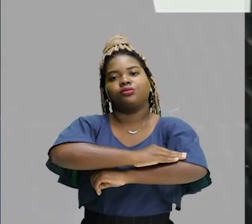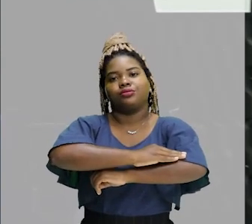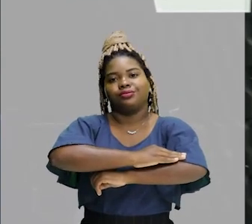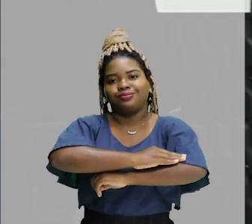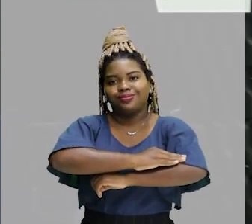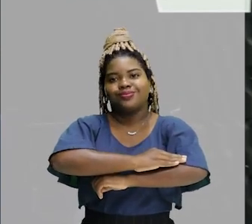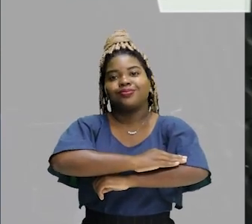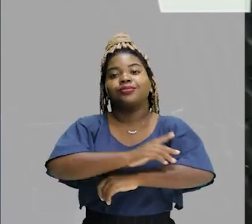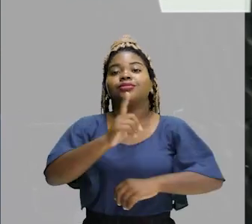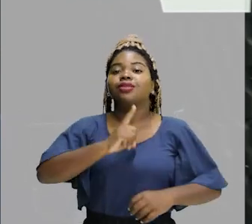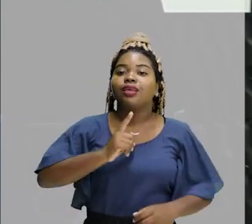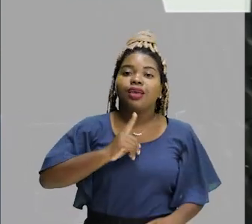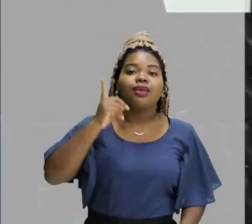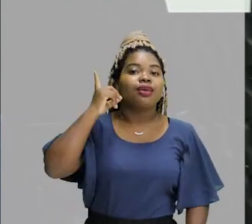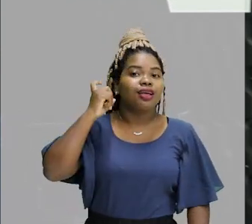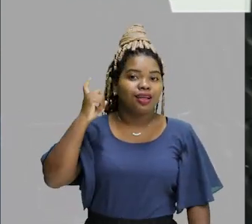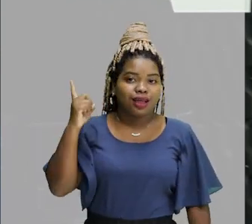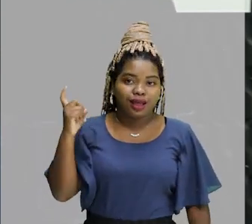fazem